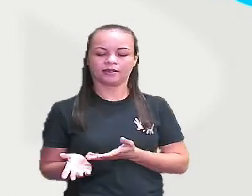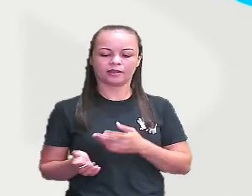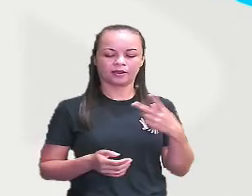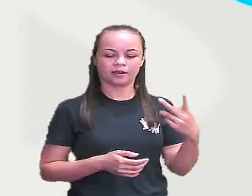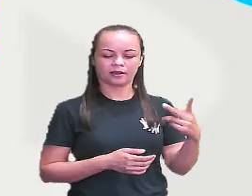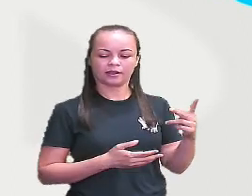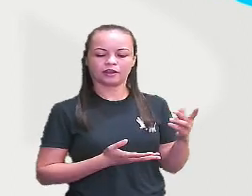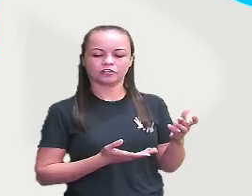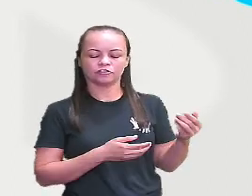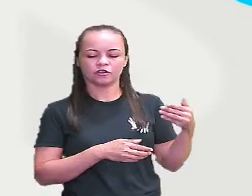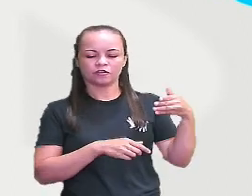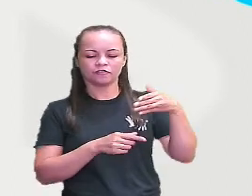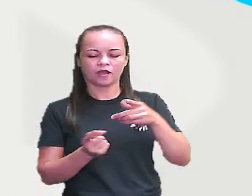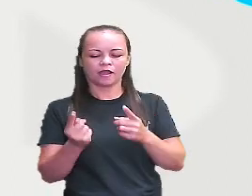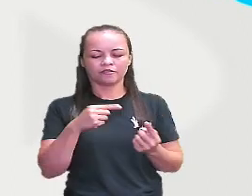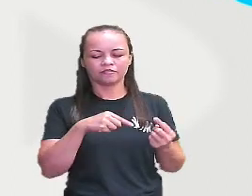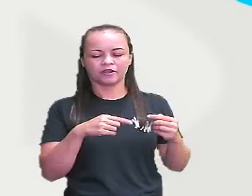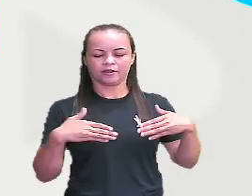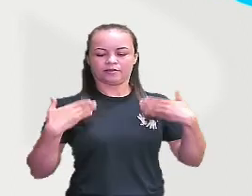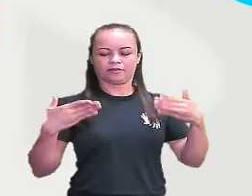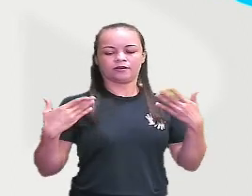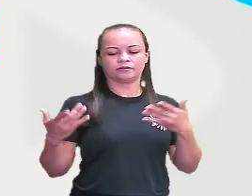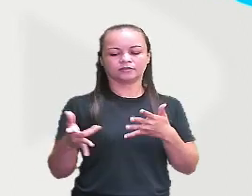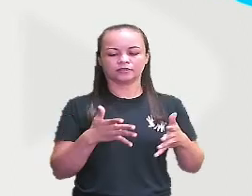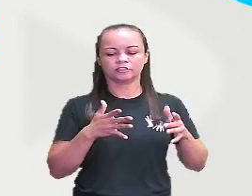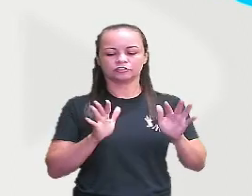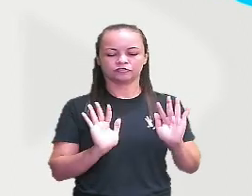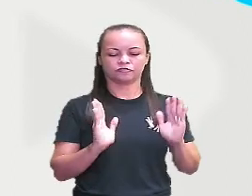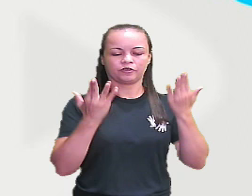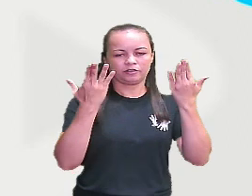jogo entre sinônimos e antônimos?